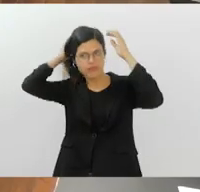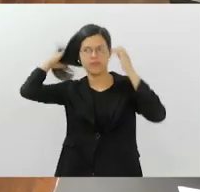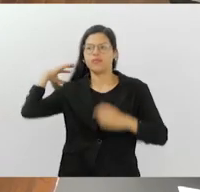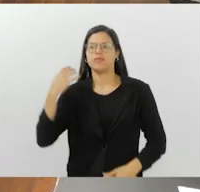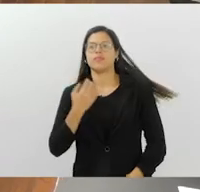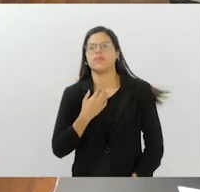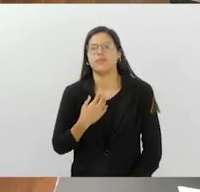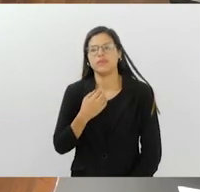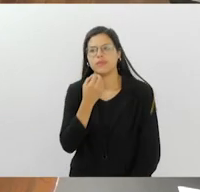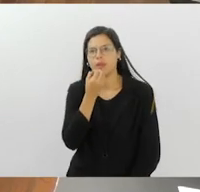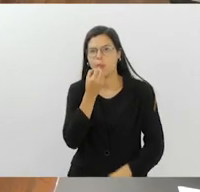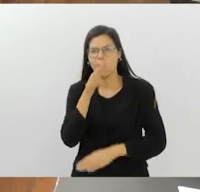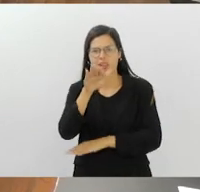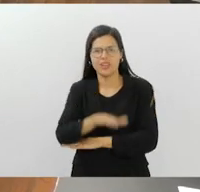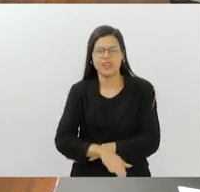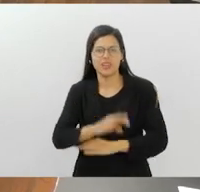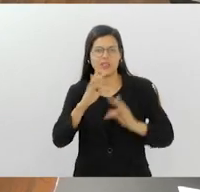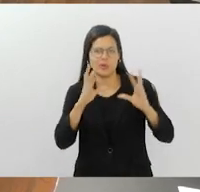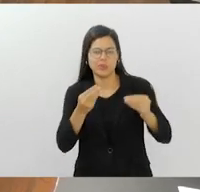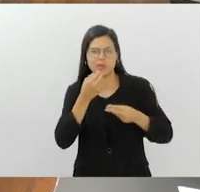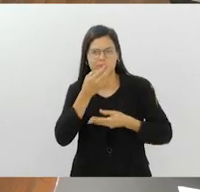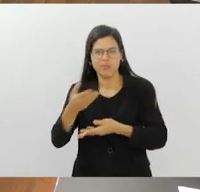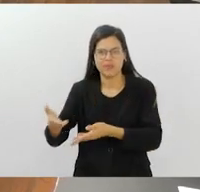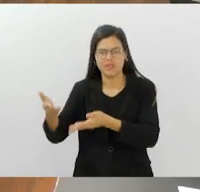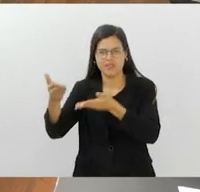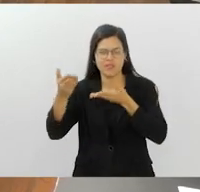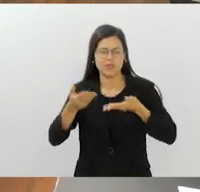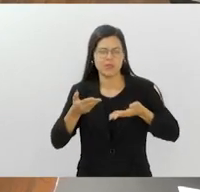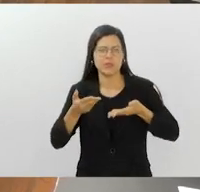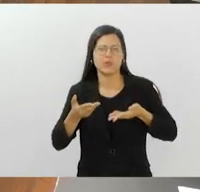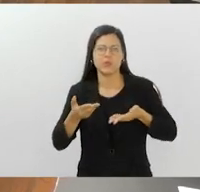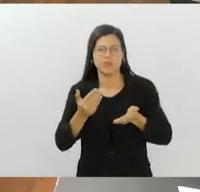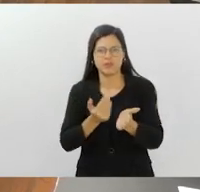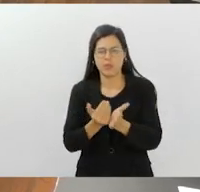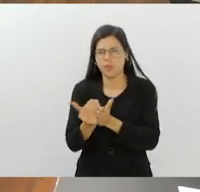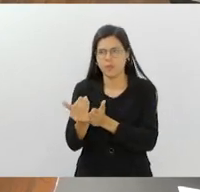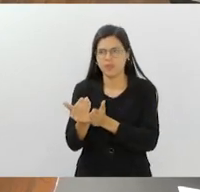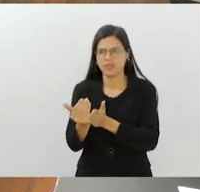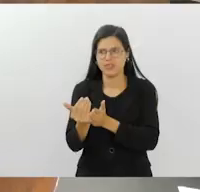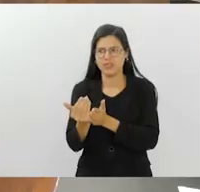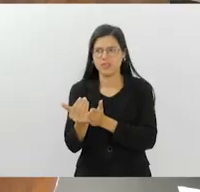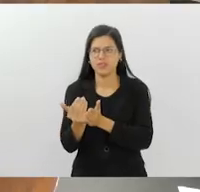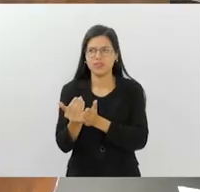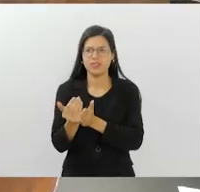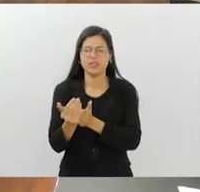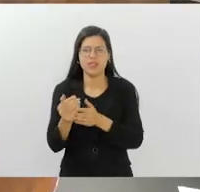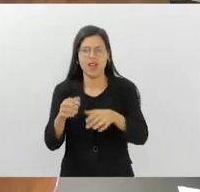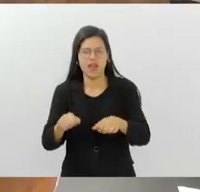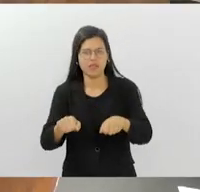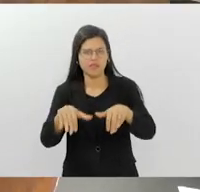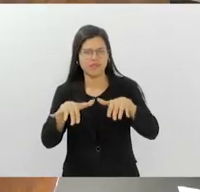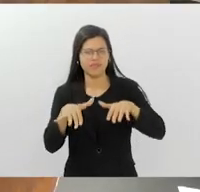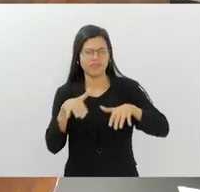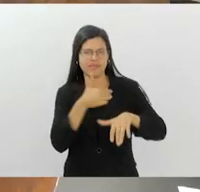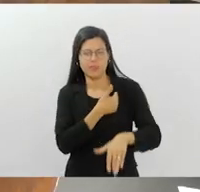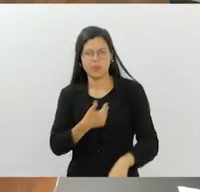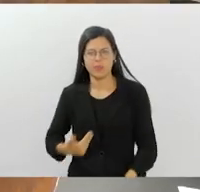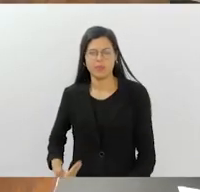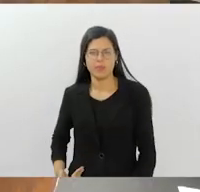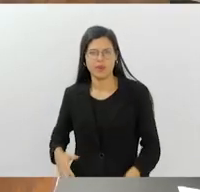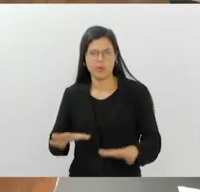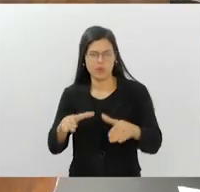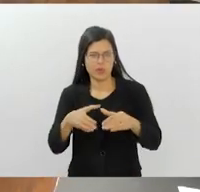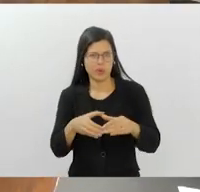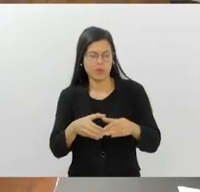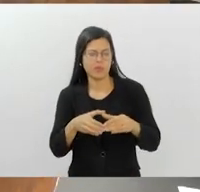Boa tarde a todas e todos bem-vindos vamos dar início a uma audiência pública conjunta da